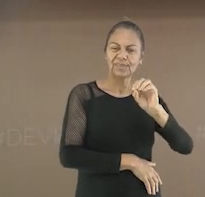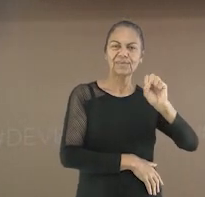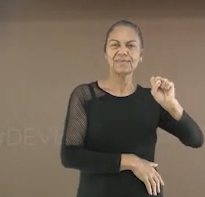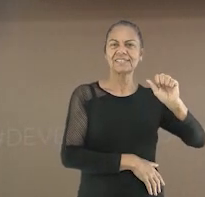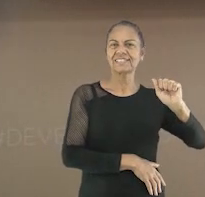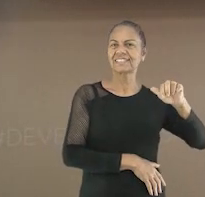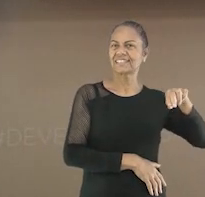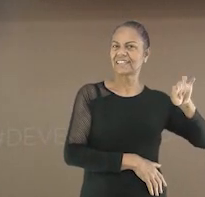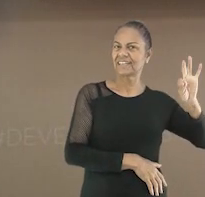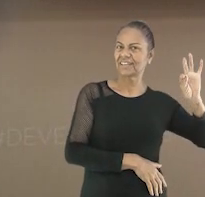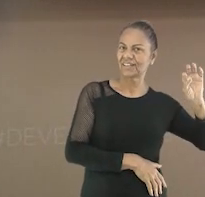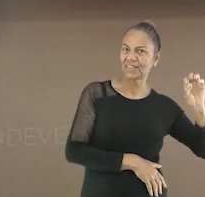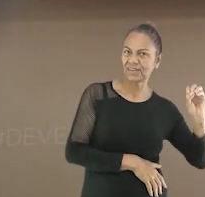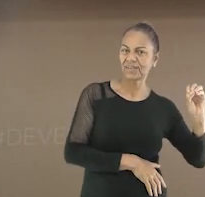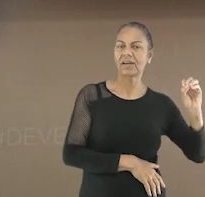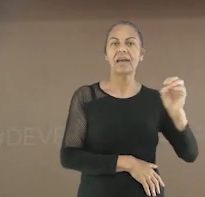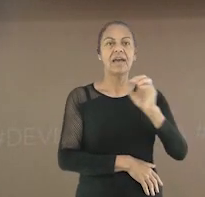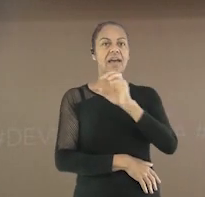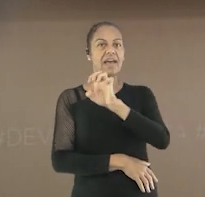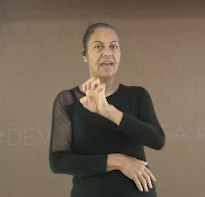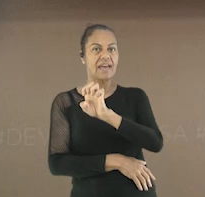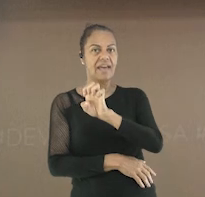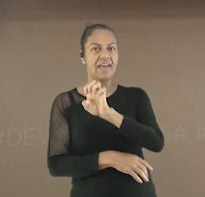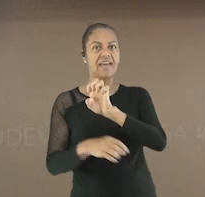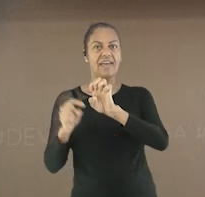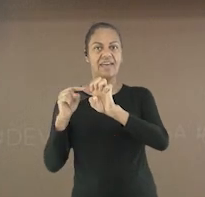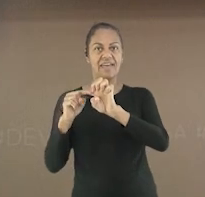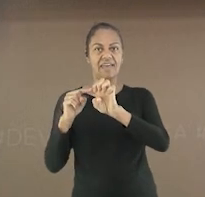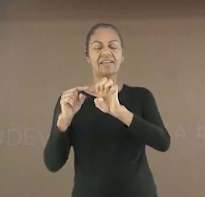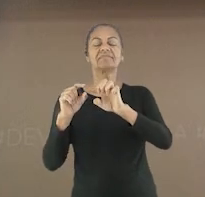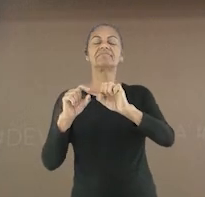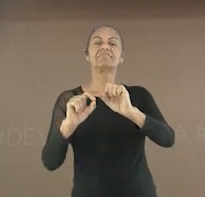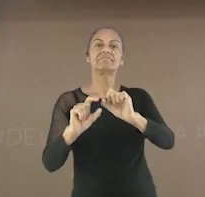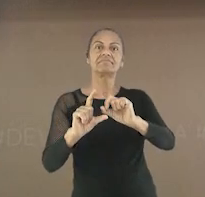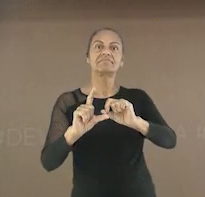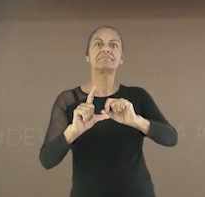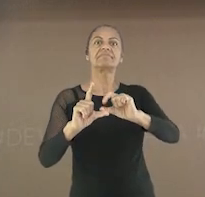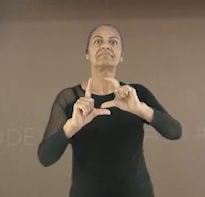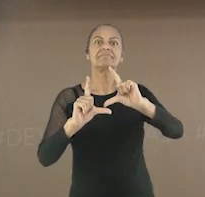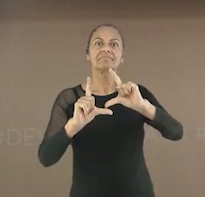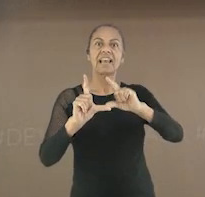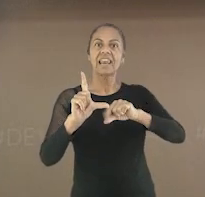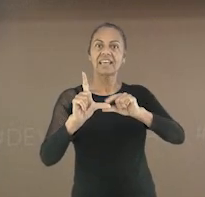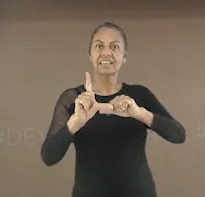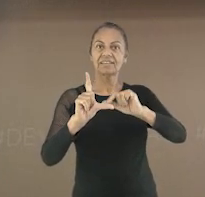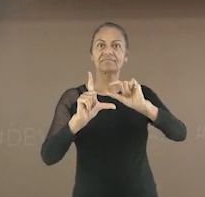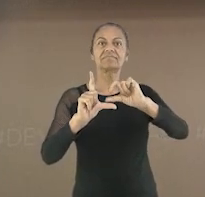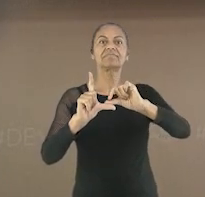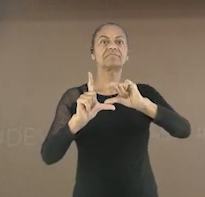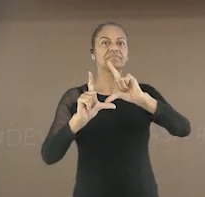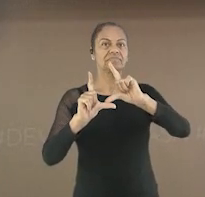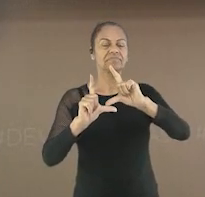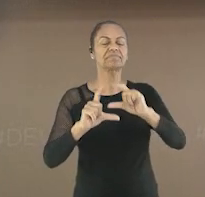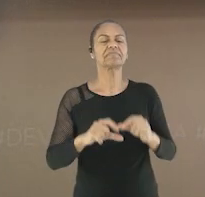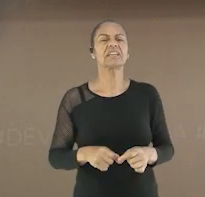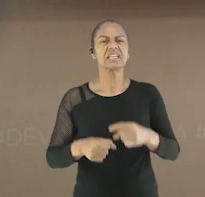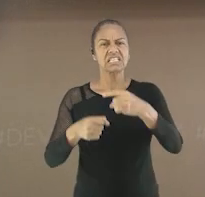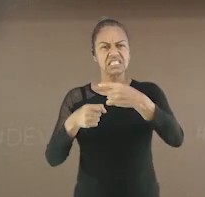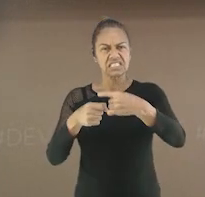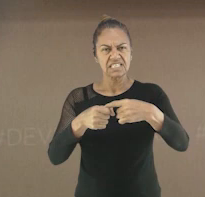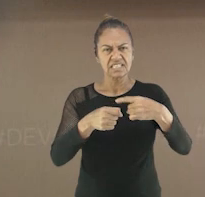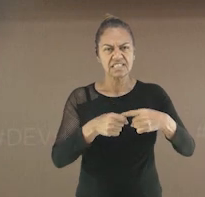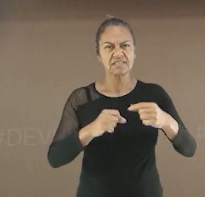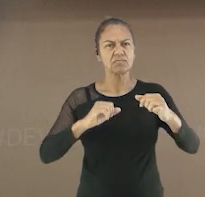a palavra santo também. Espírito começa com letra maiúscula e santo também. As cidades e